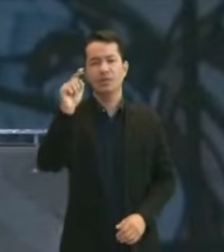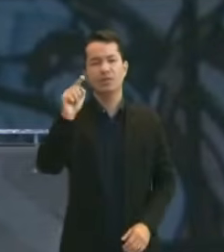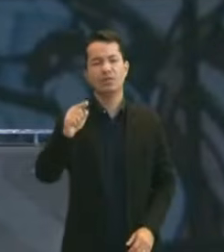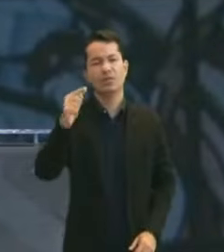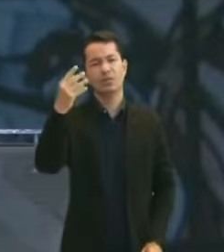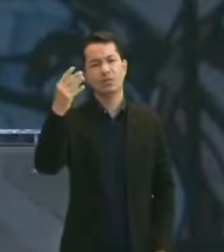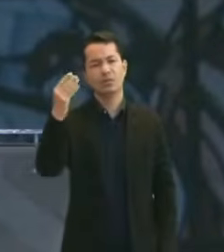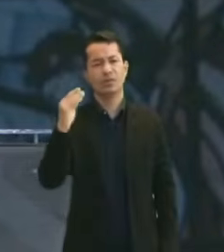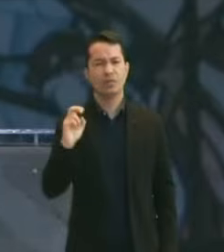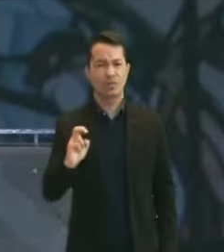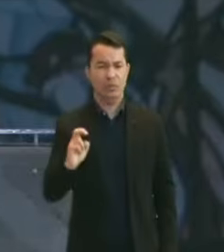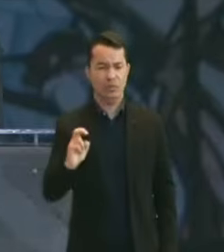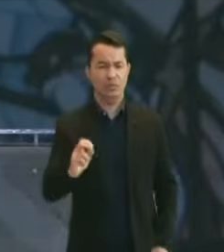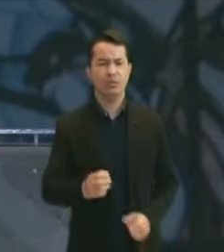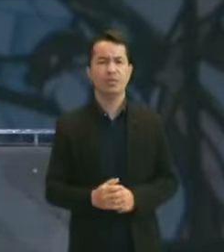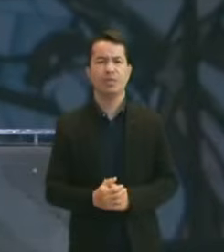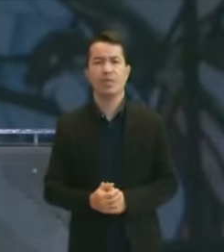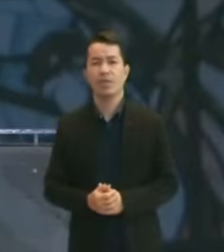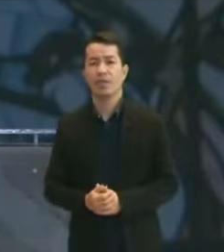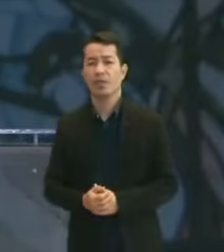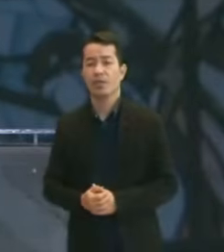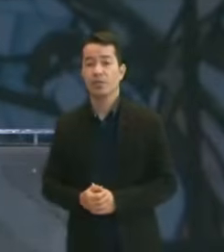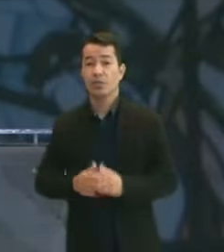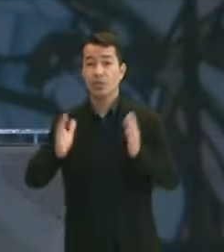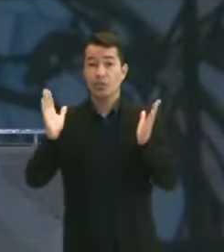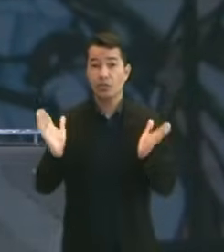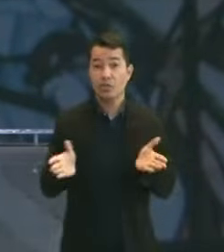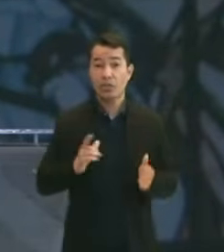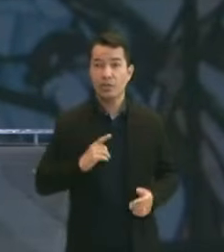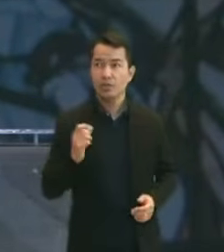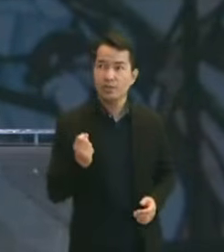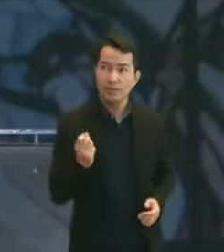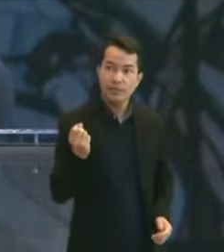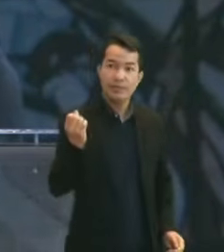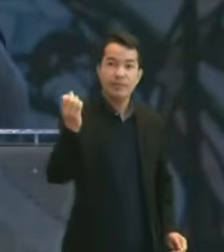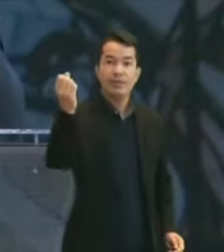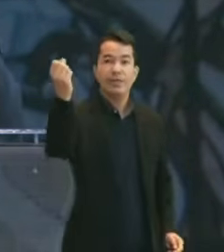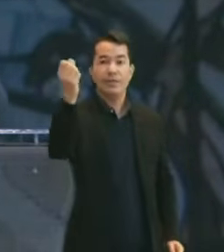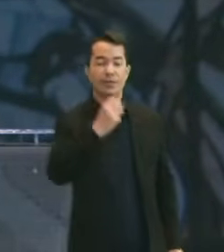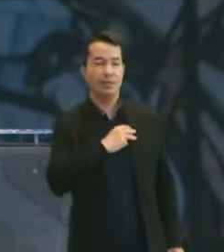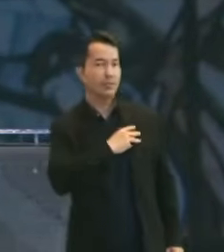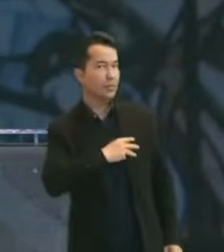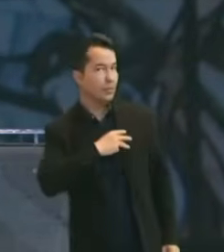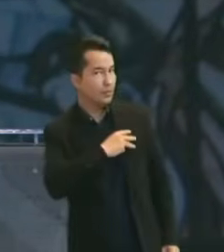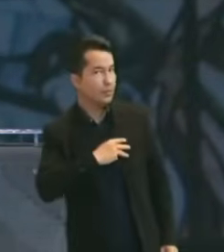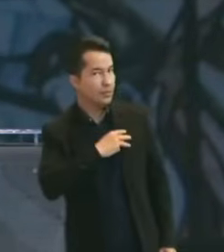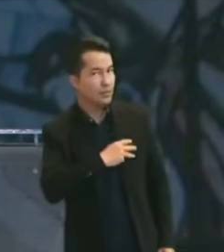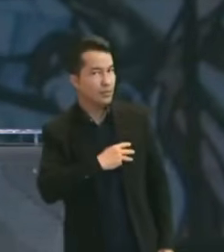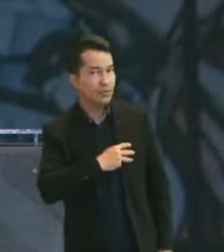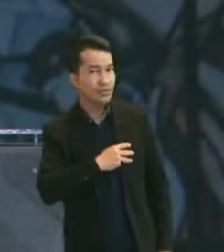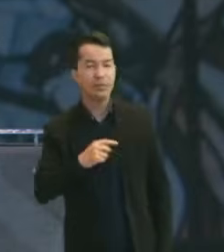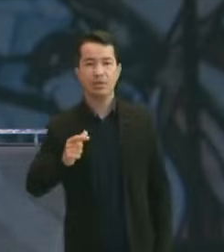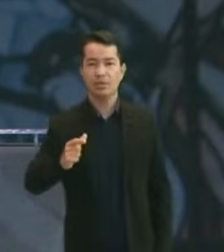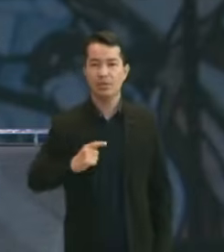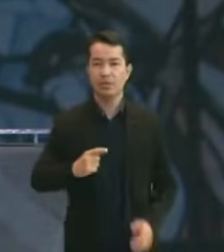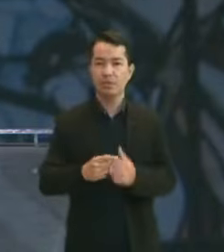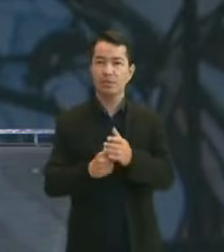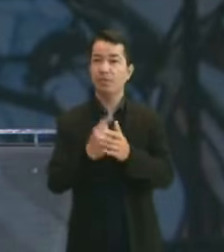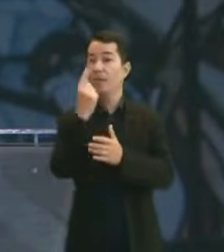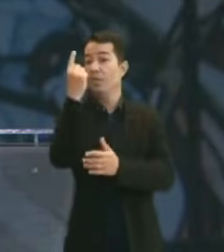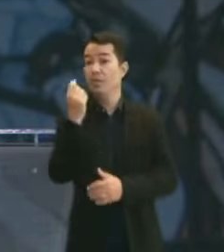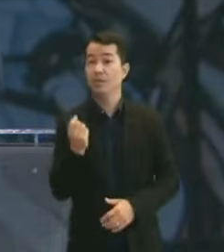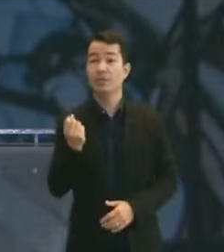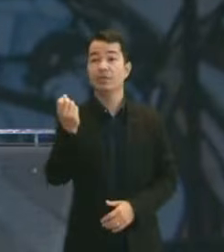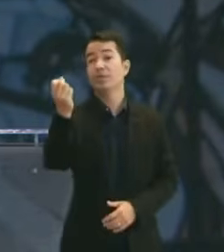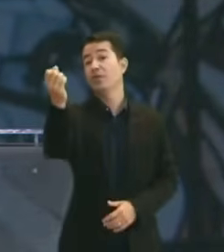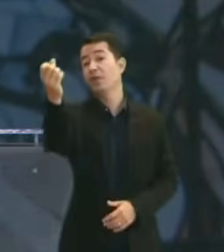e 5. Eles já estão no meio da viagem missionária. Eles estão fazendo aquilo que foi conhecido como a primeira viagem missionária de Paulo.